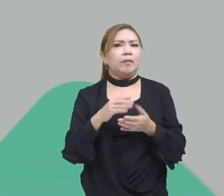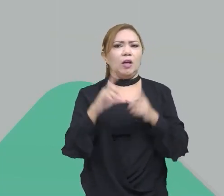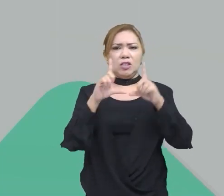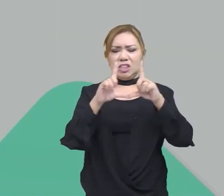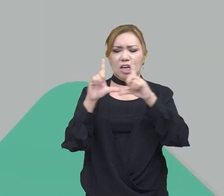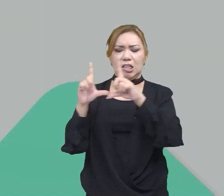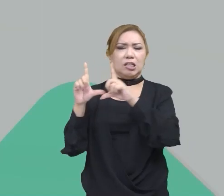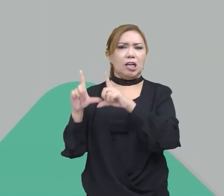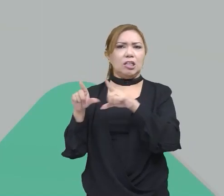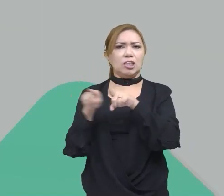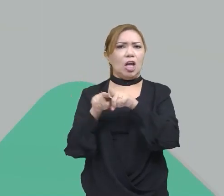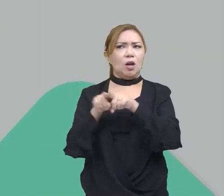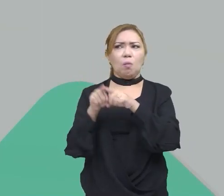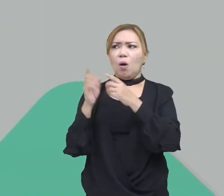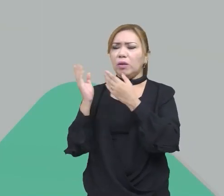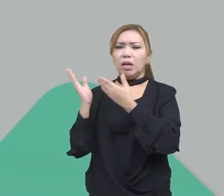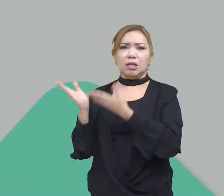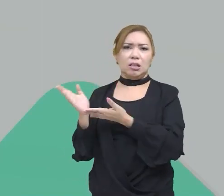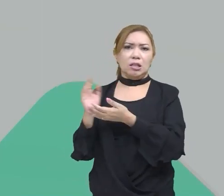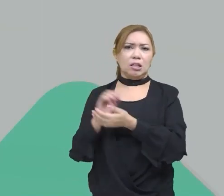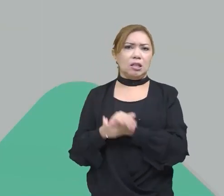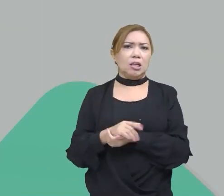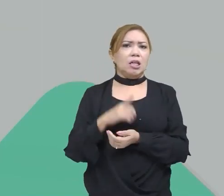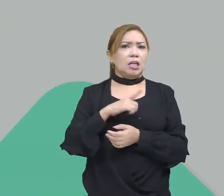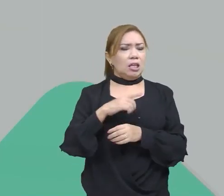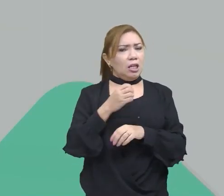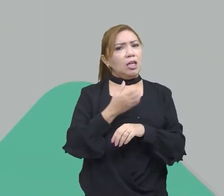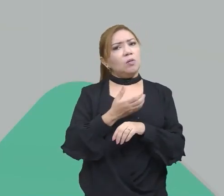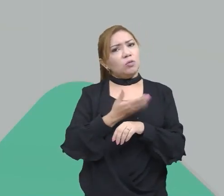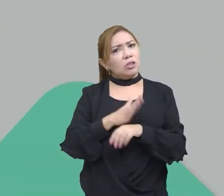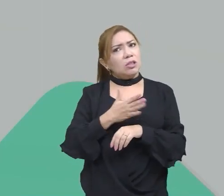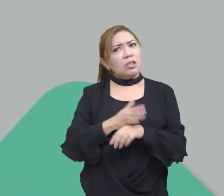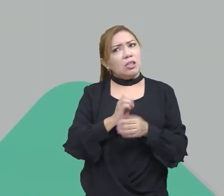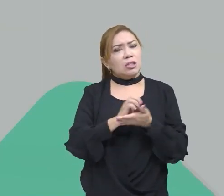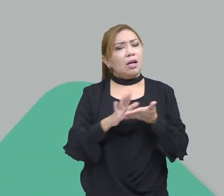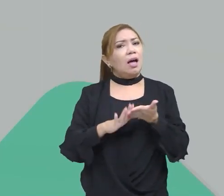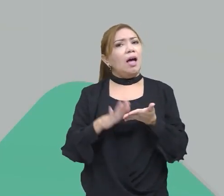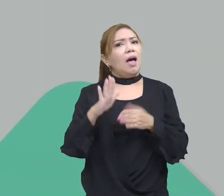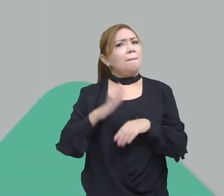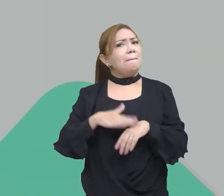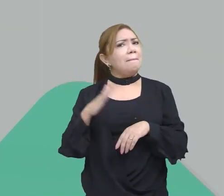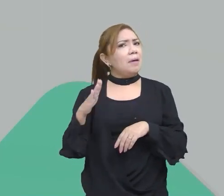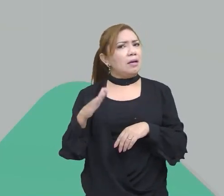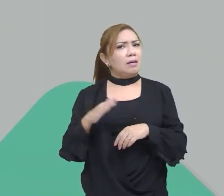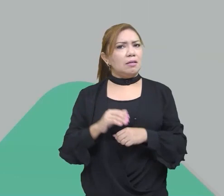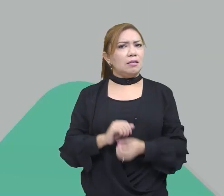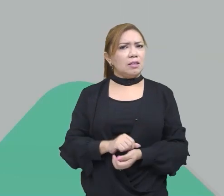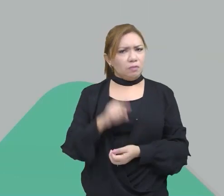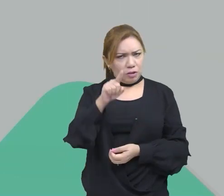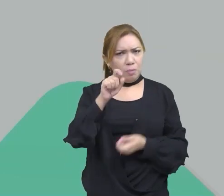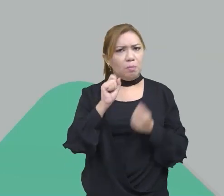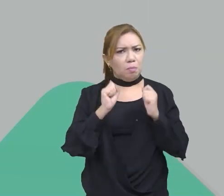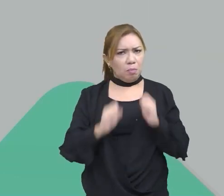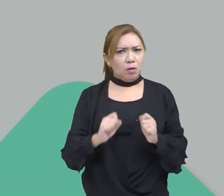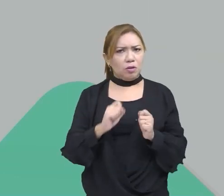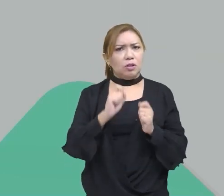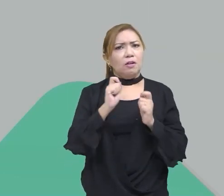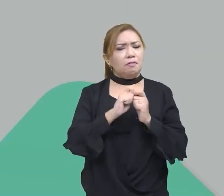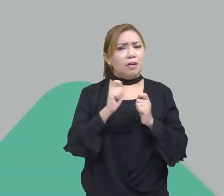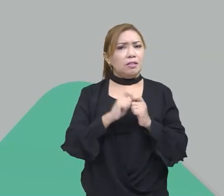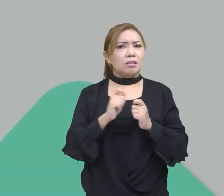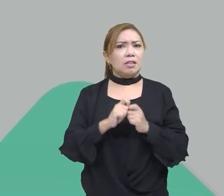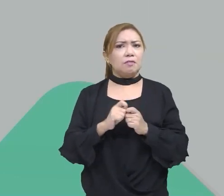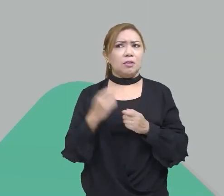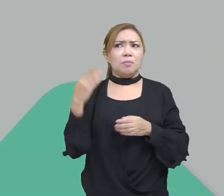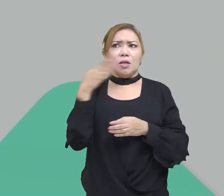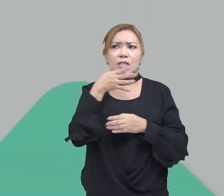do exercitando que tem aqui, lá também tem alguns exercícios a mais que você pode fazer e lá também você pode ter acesso a